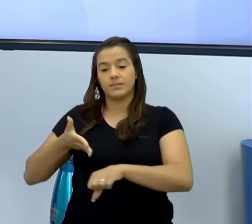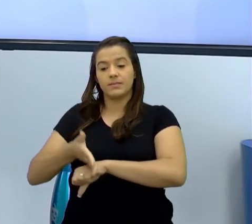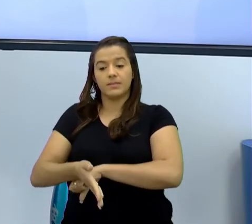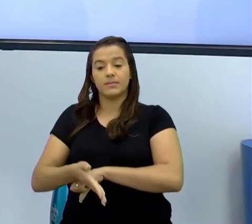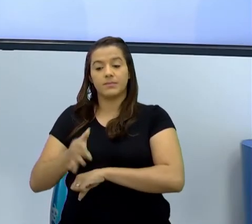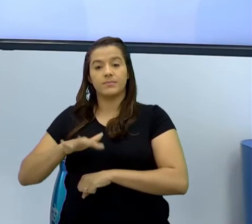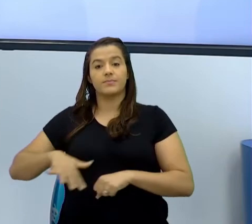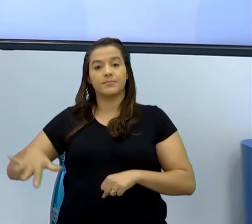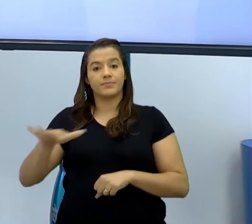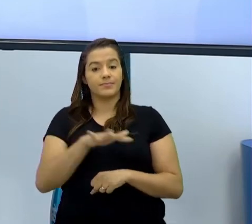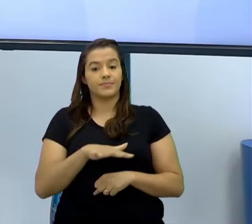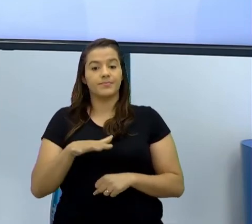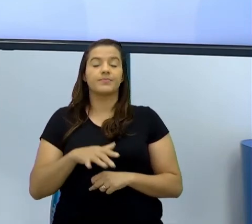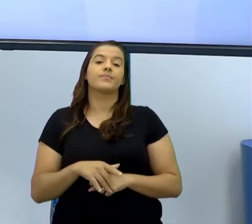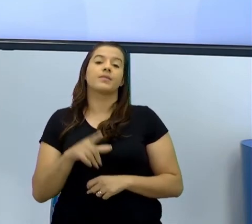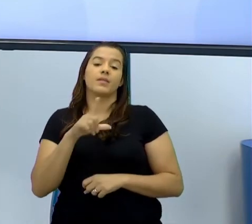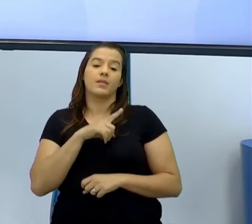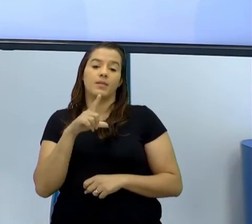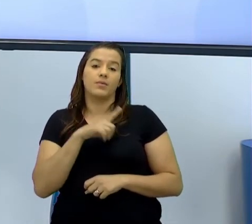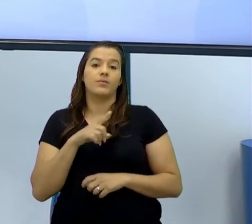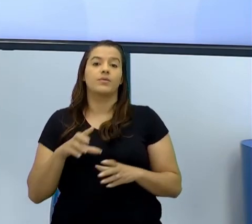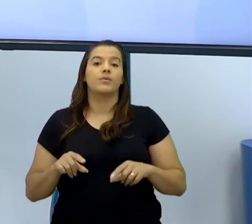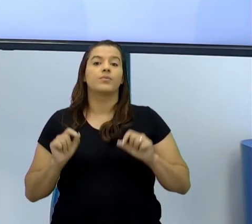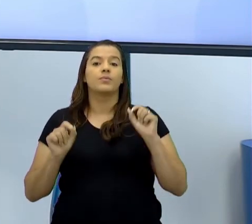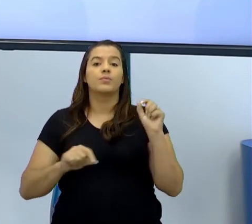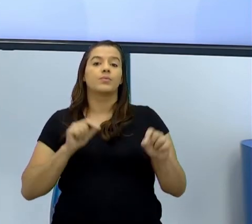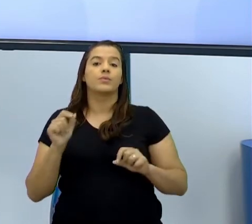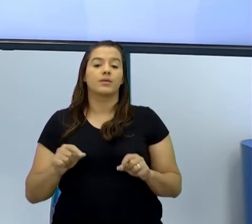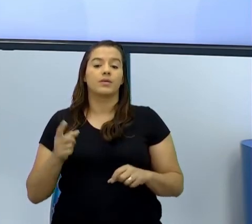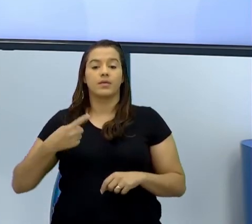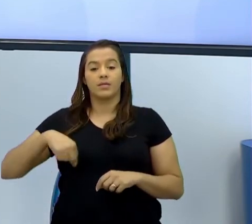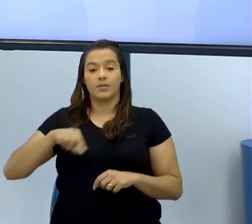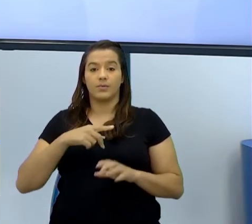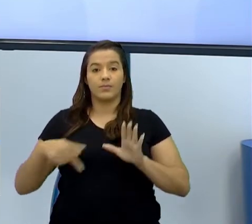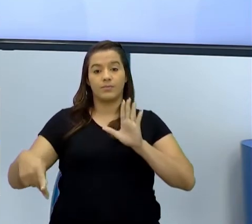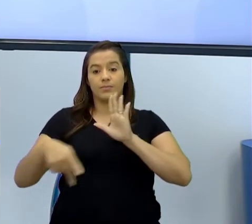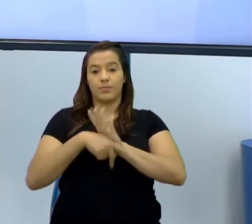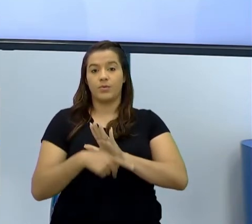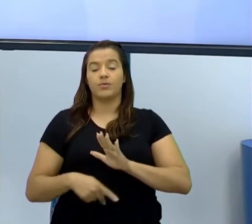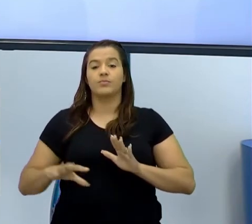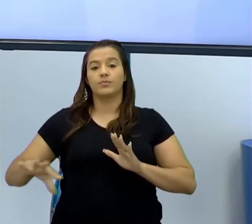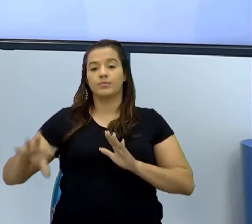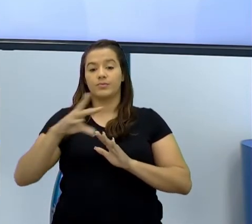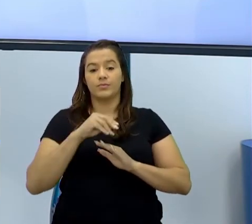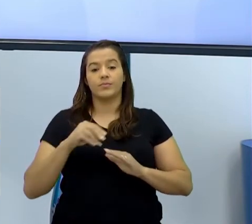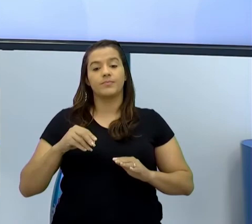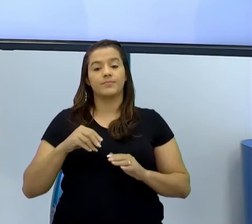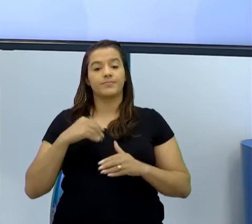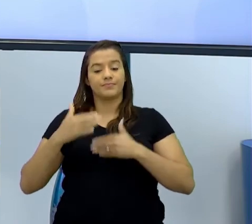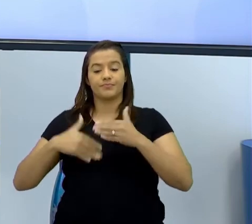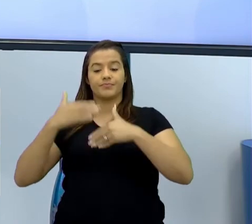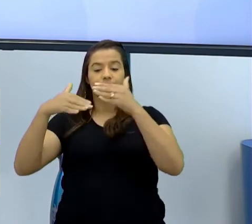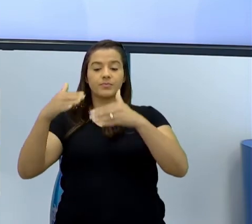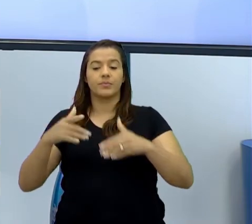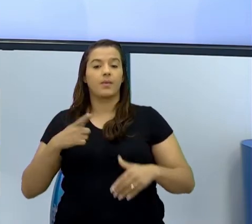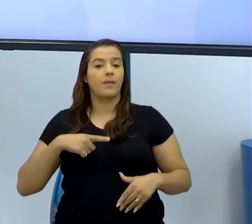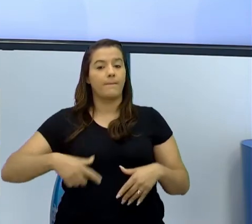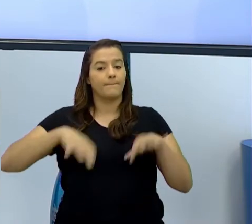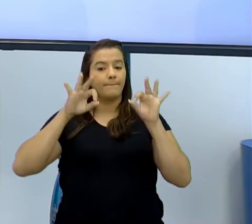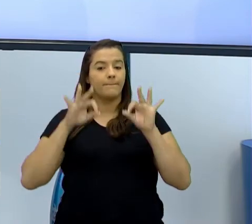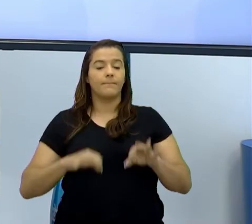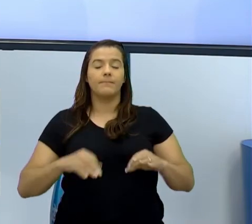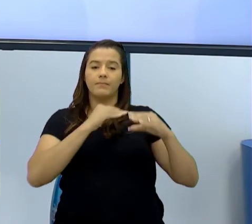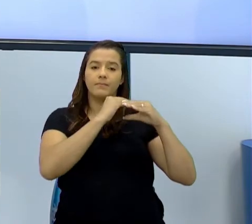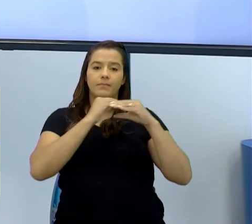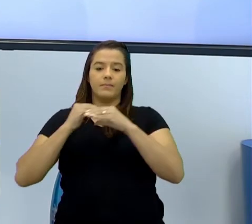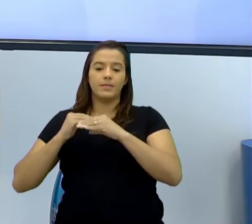educação formal, eu não vou dominar, provavelmente, a não ser que seja autodidata, né, a norma padrão.